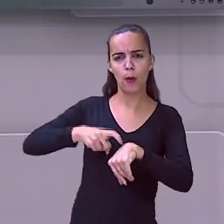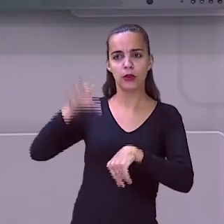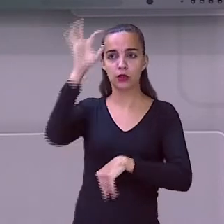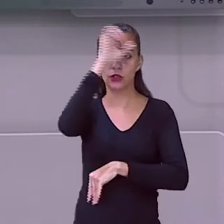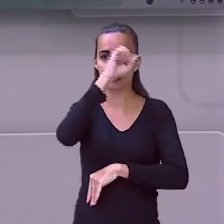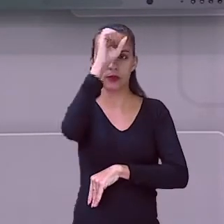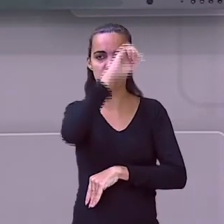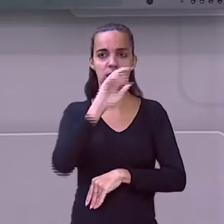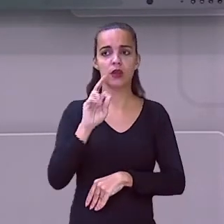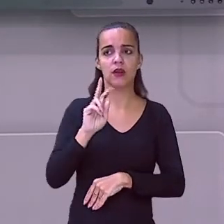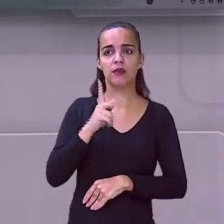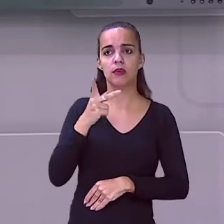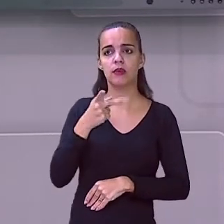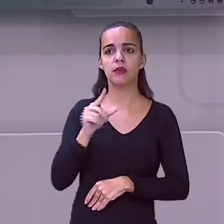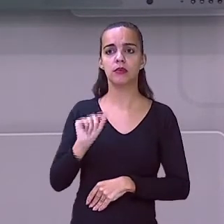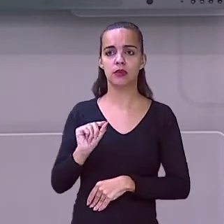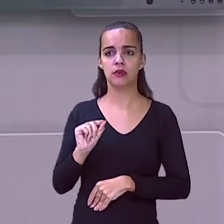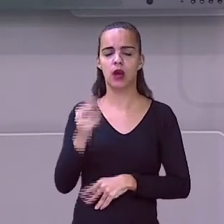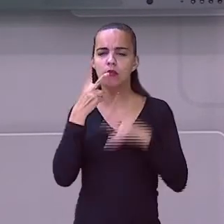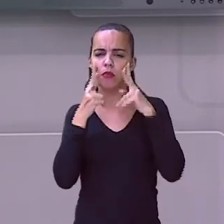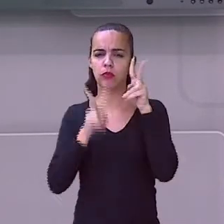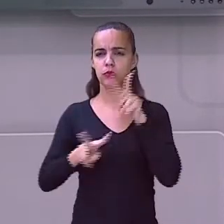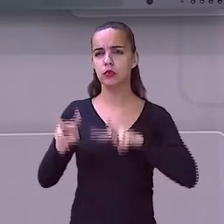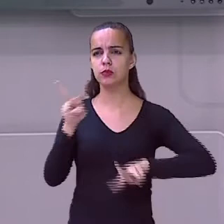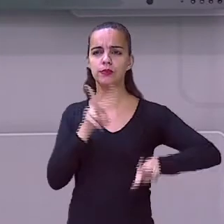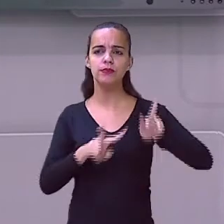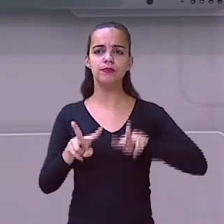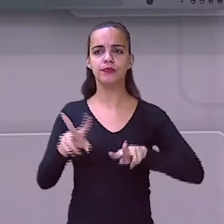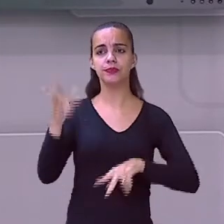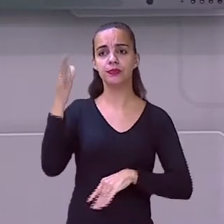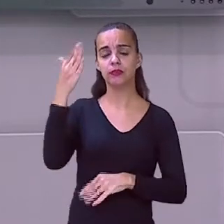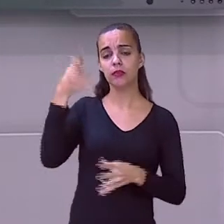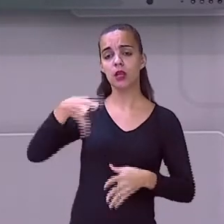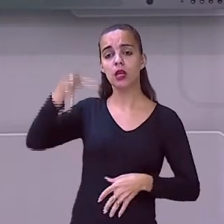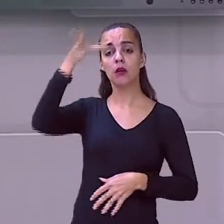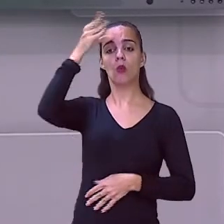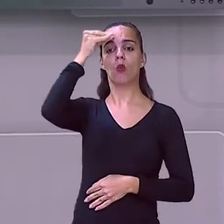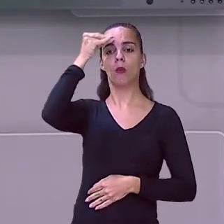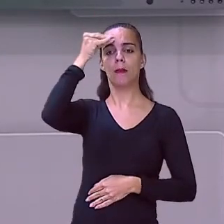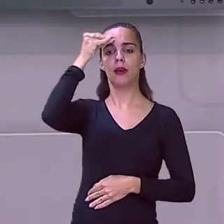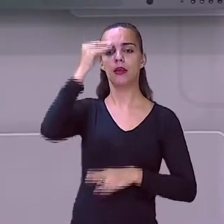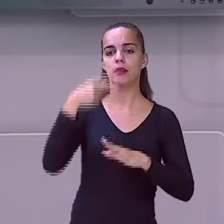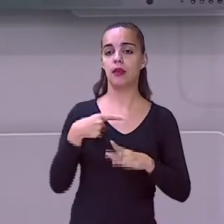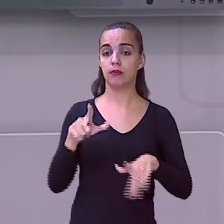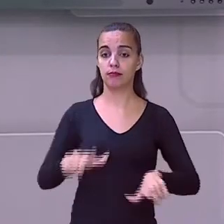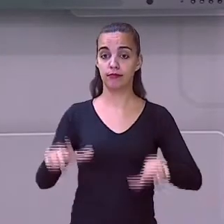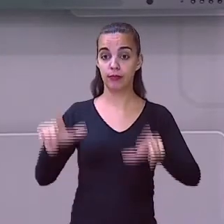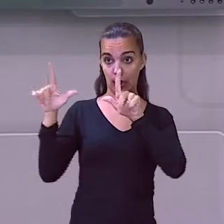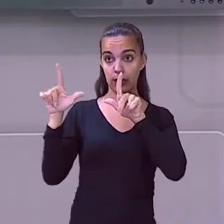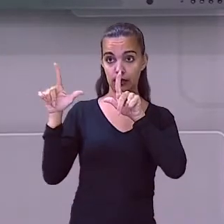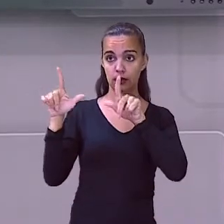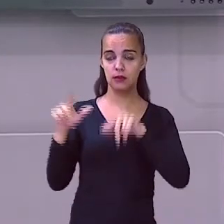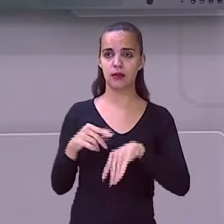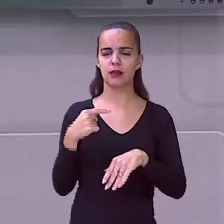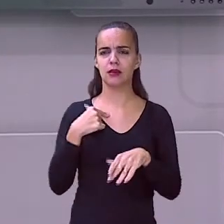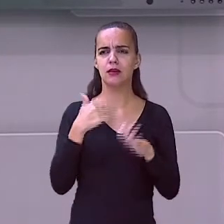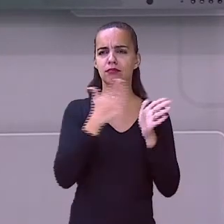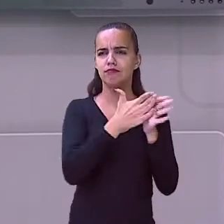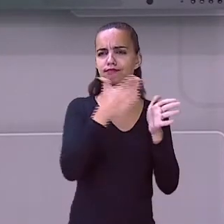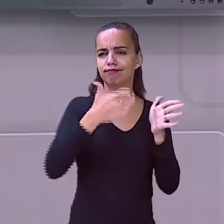aprender, nós vamos observar, compreender por meio de imagens,